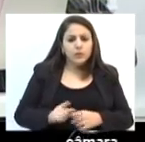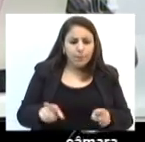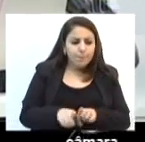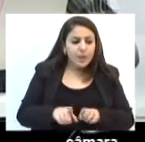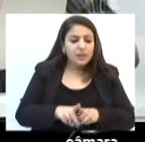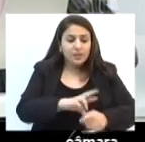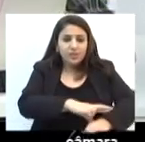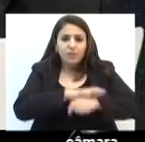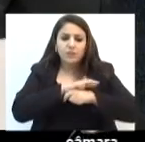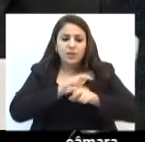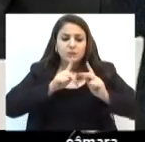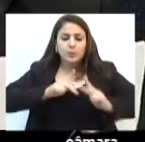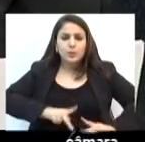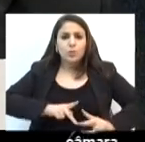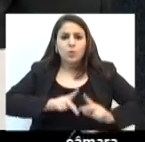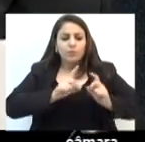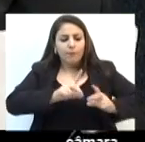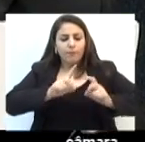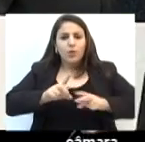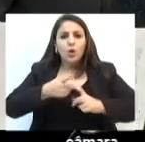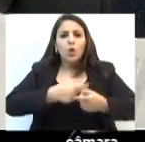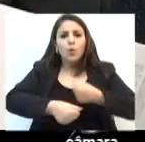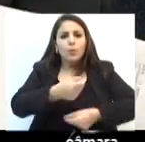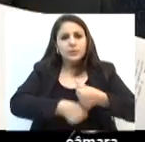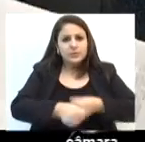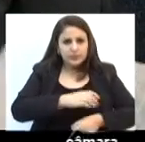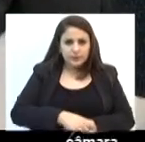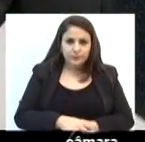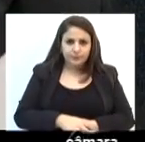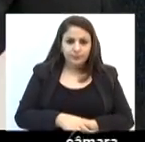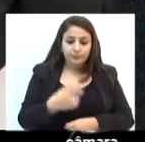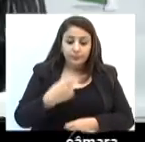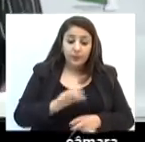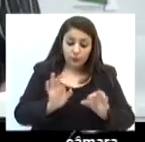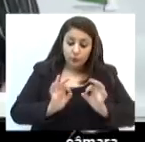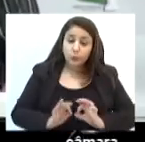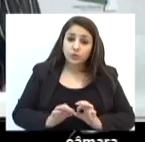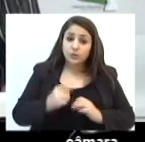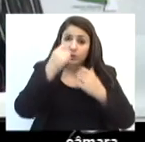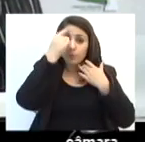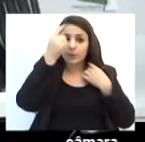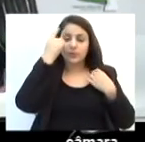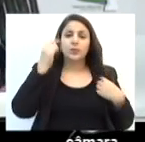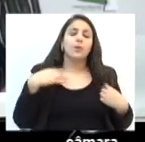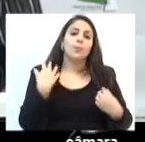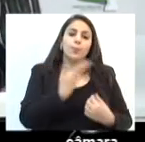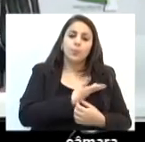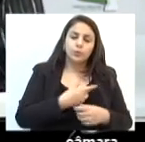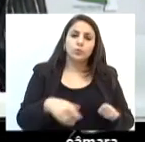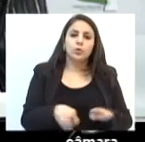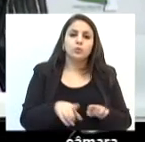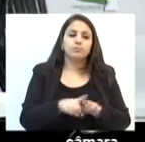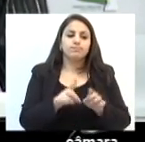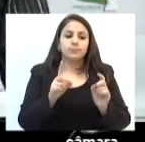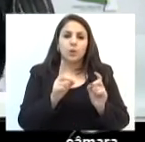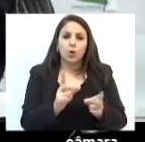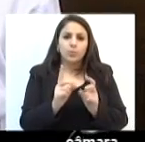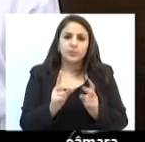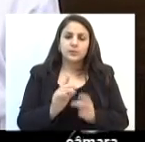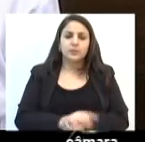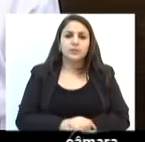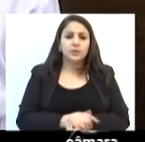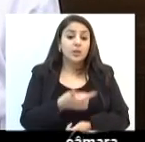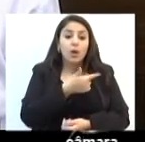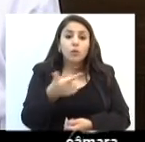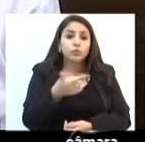que paga os impostos mais caros. E esse projeto era um anseio dos nossos comerciantes.